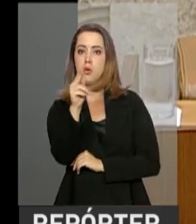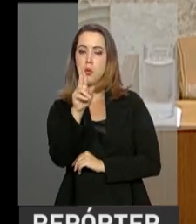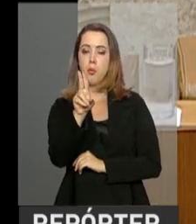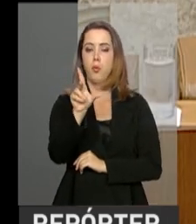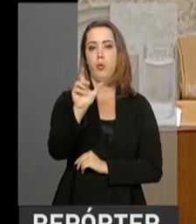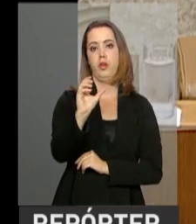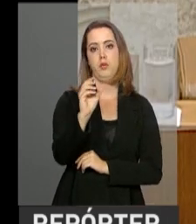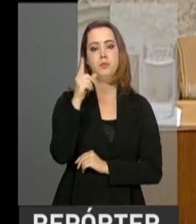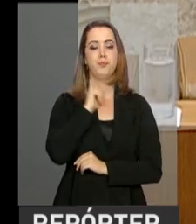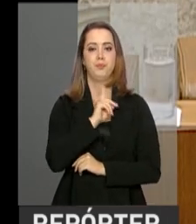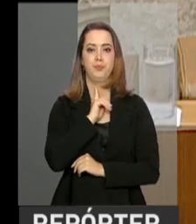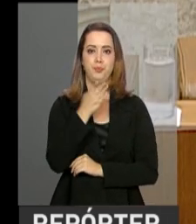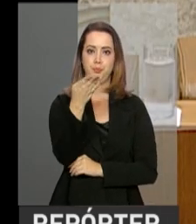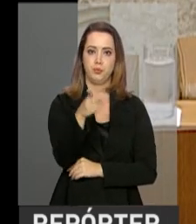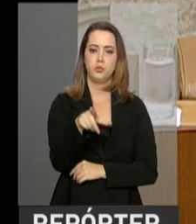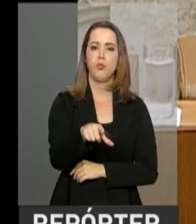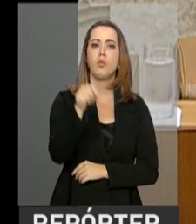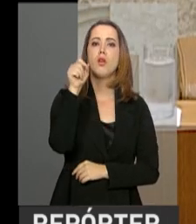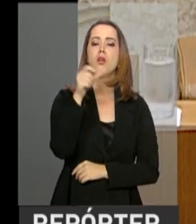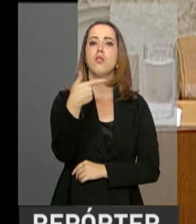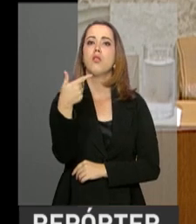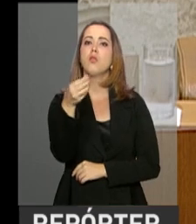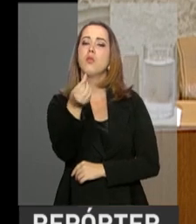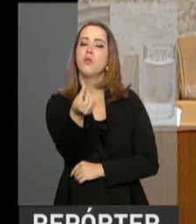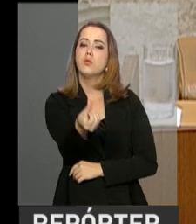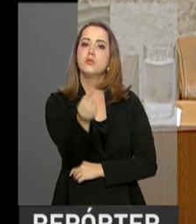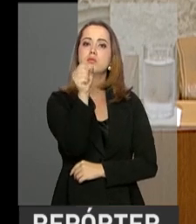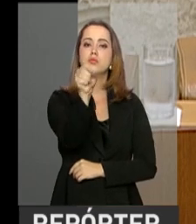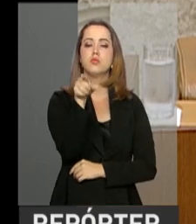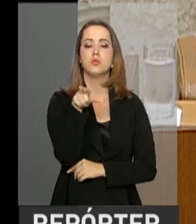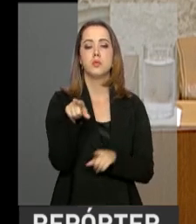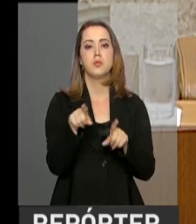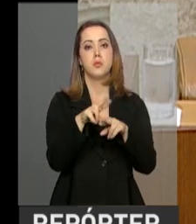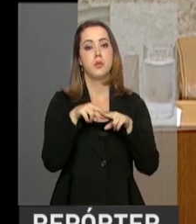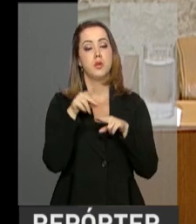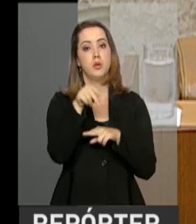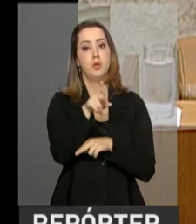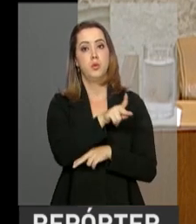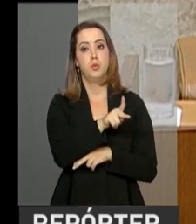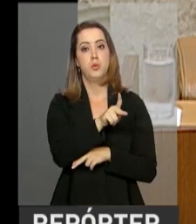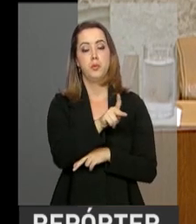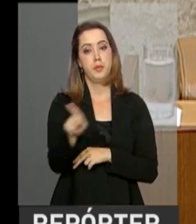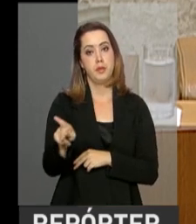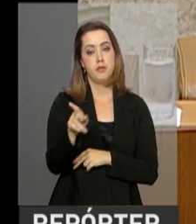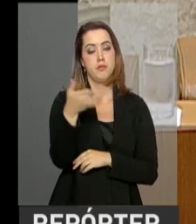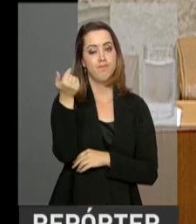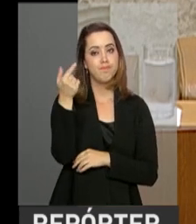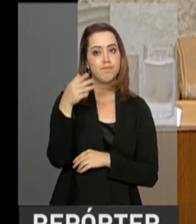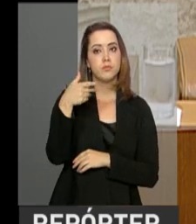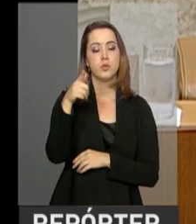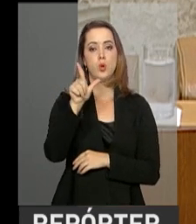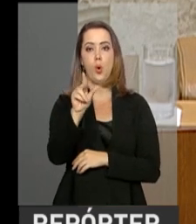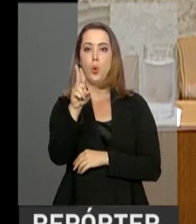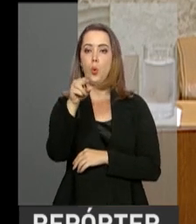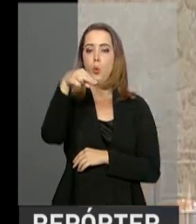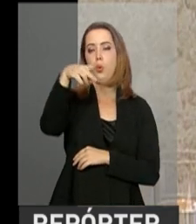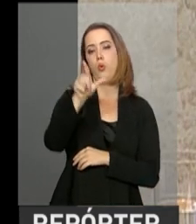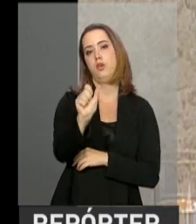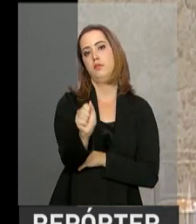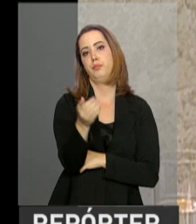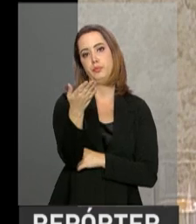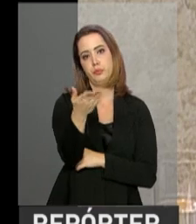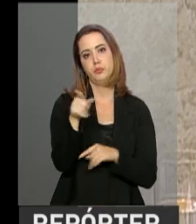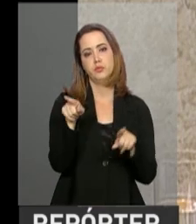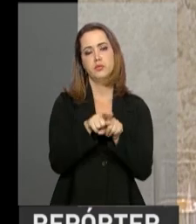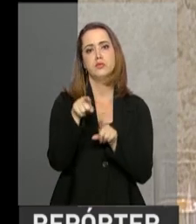indicada para o Supremo em 2006 pelo então Presidente Luís Inácio Lula da Silva na vaga deixada por Nelson Jobim